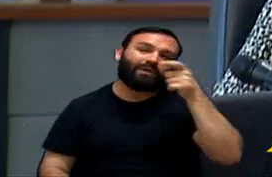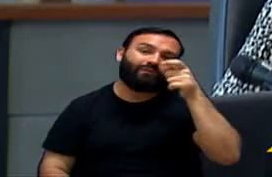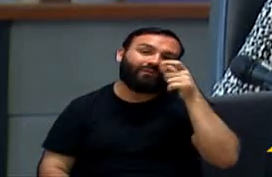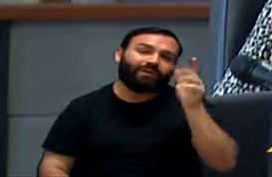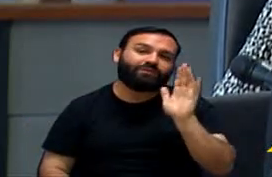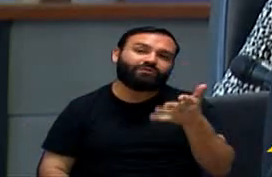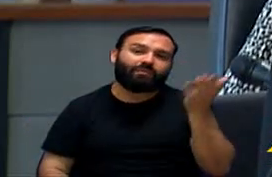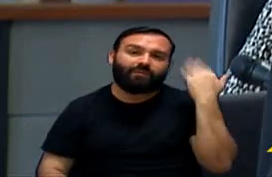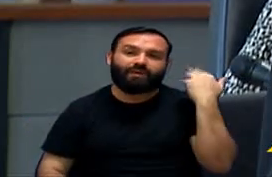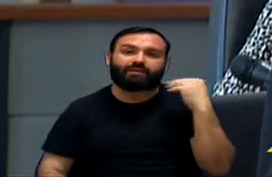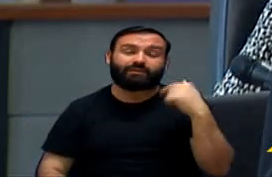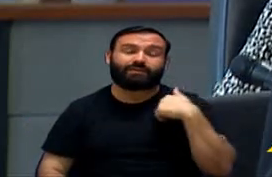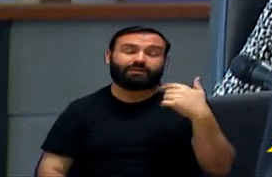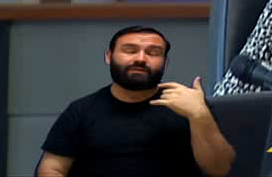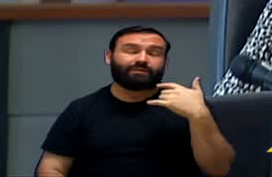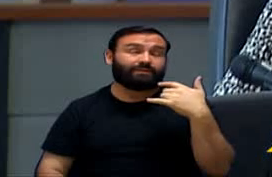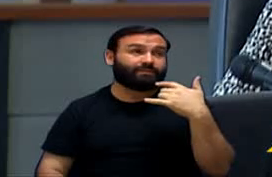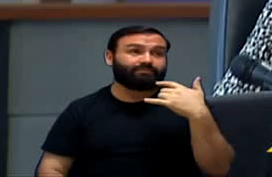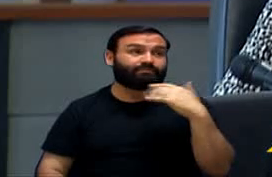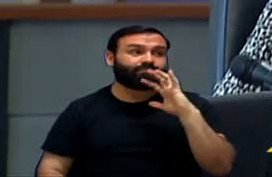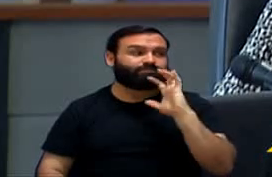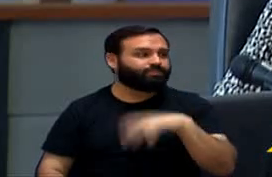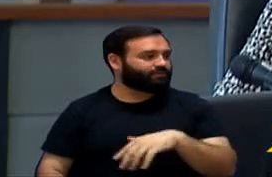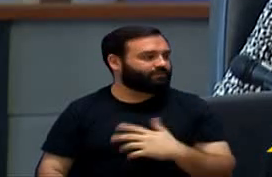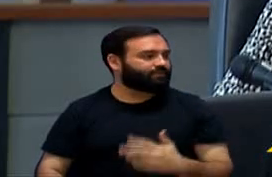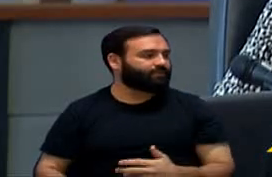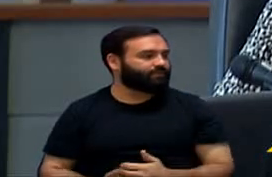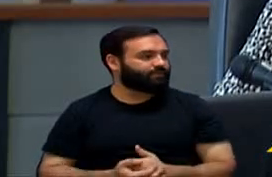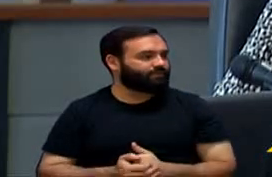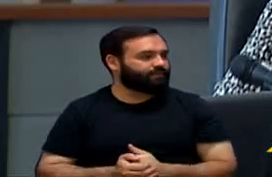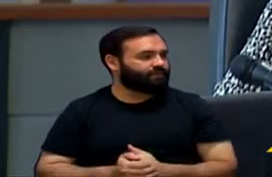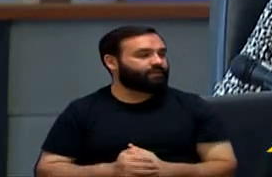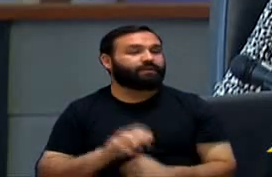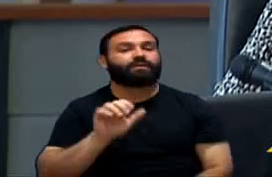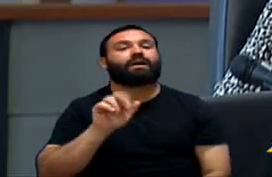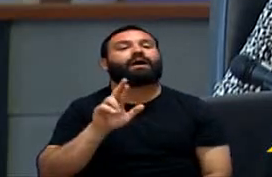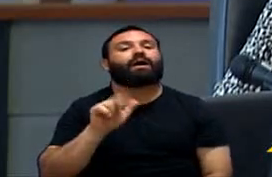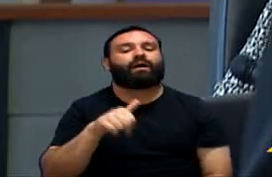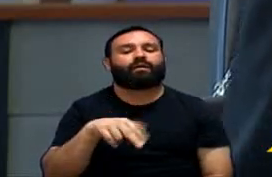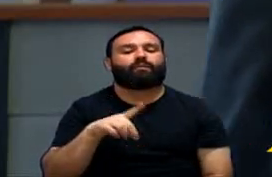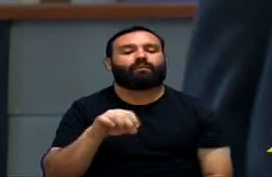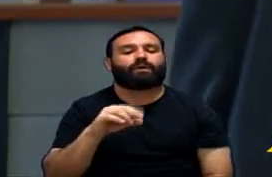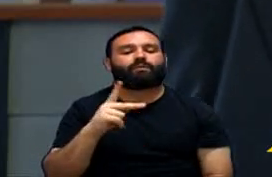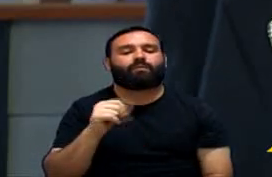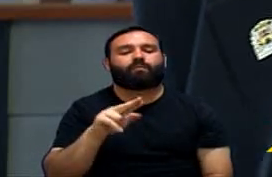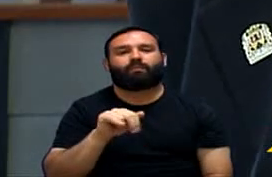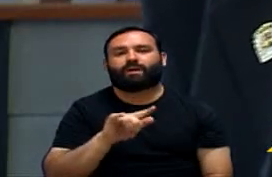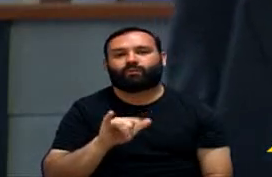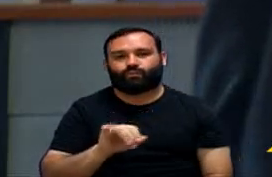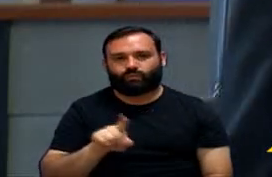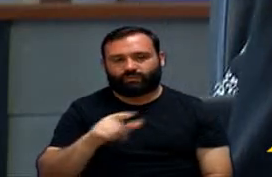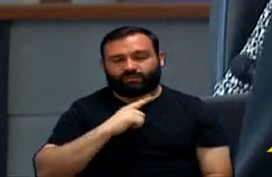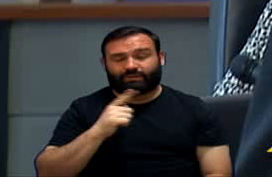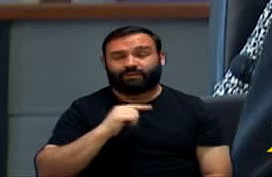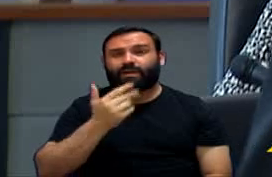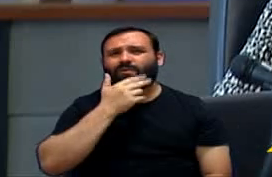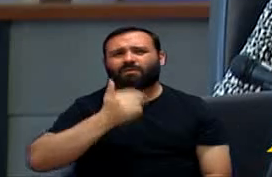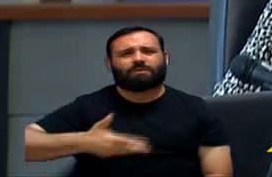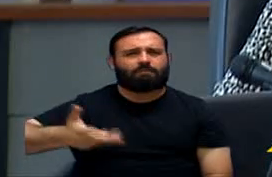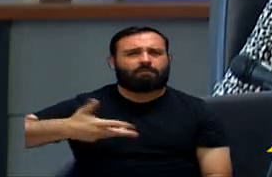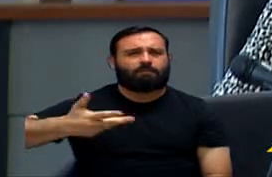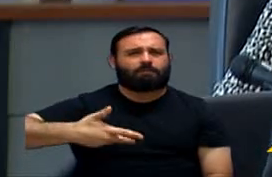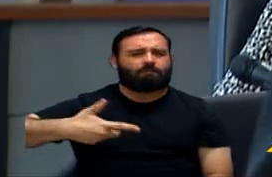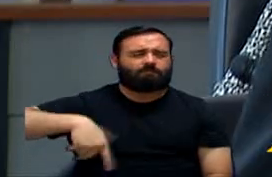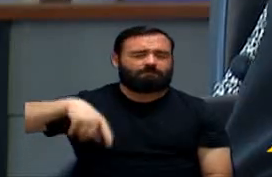caso que eu achei o mais bizarro possível na Armando panzio o motoqueiro vinha na maior